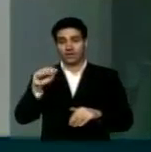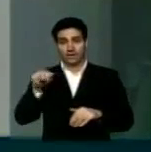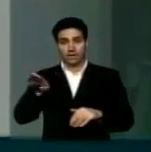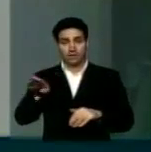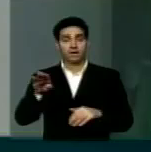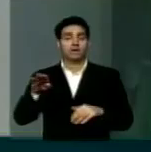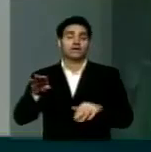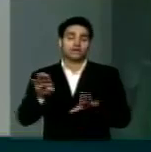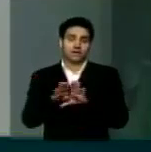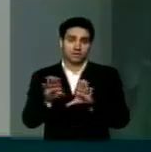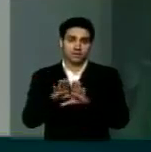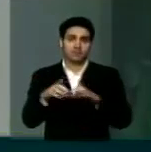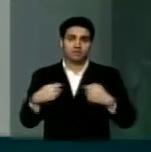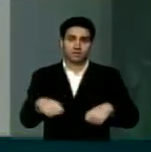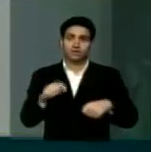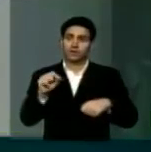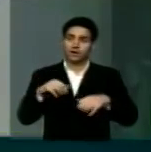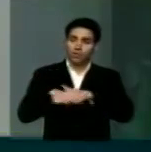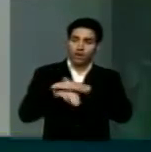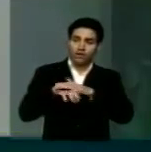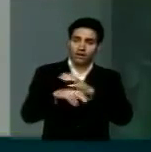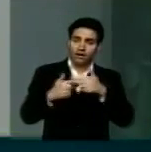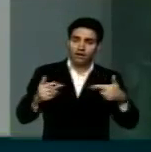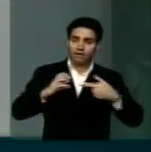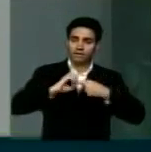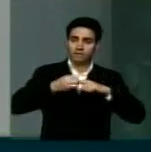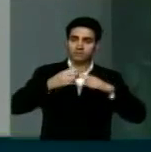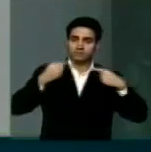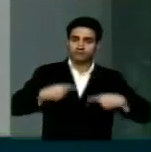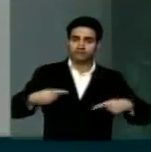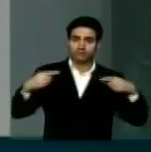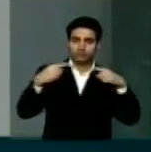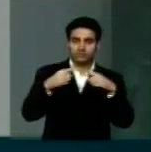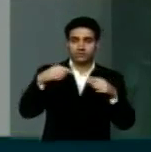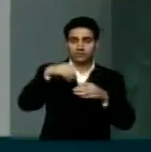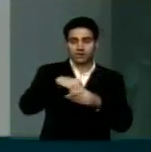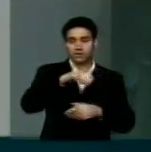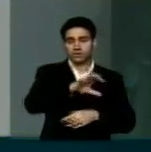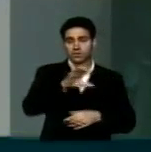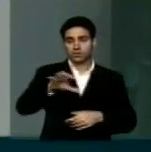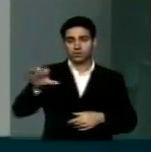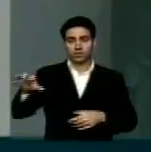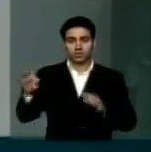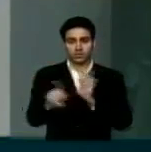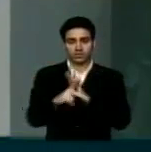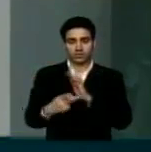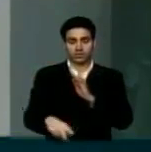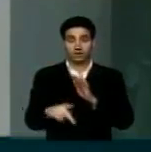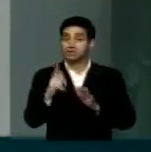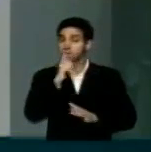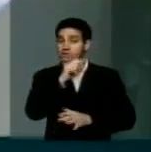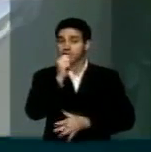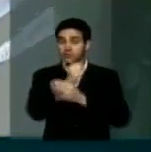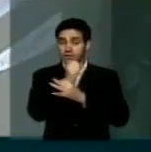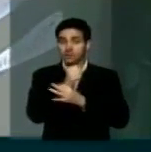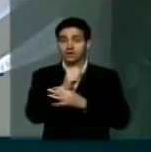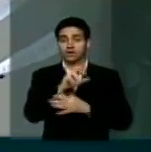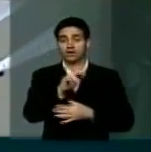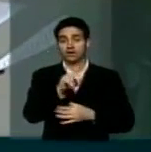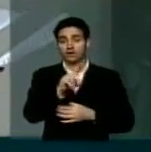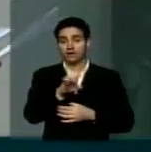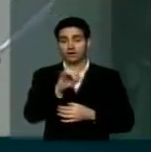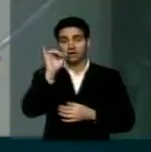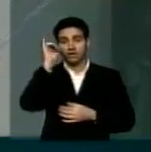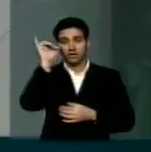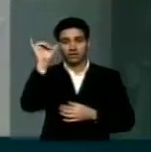assegurem mecanismo de estoque e armazenamento adequado nas micro-regiões produtivas, assegurando uma rede de armazenamento e